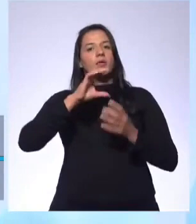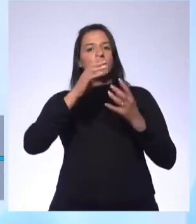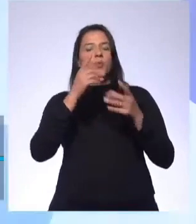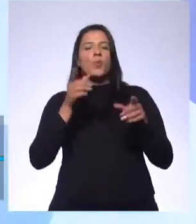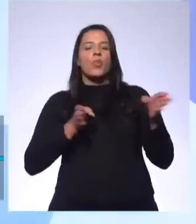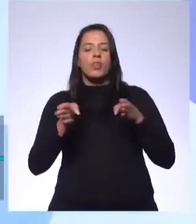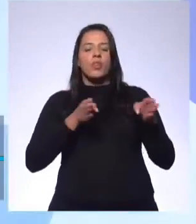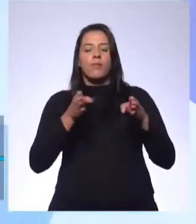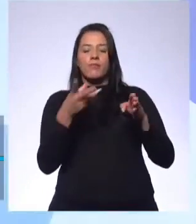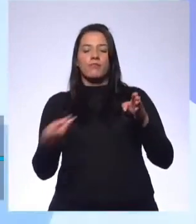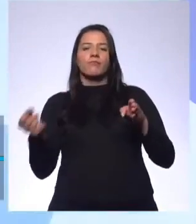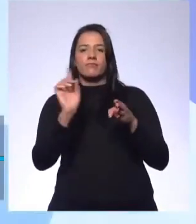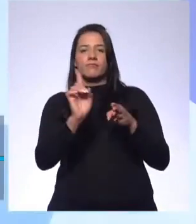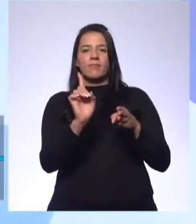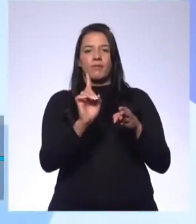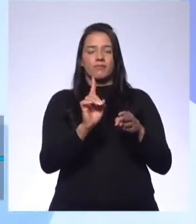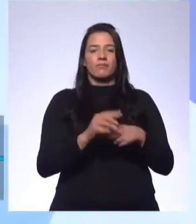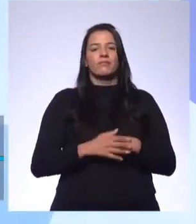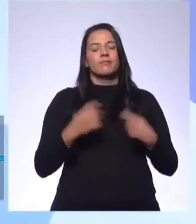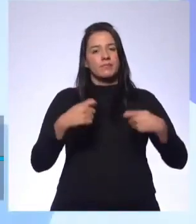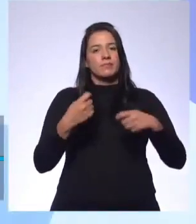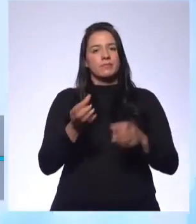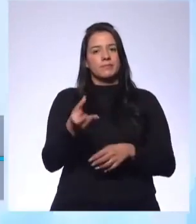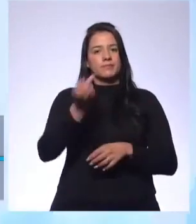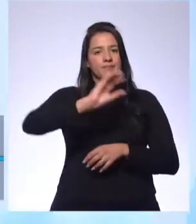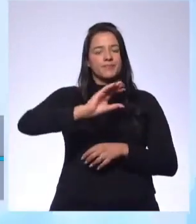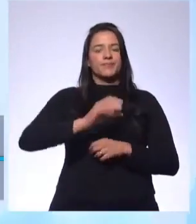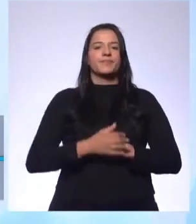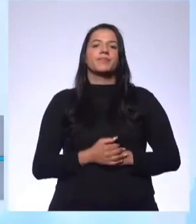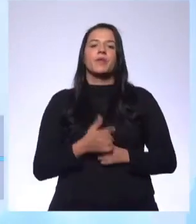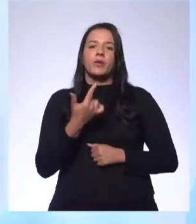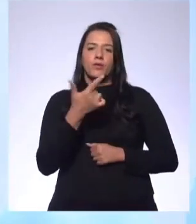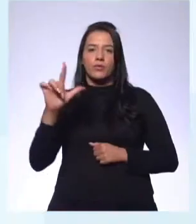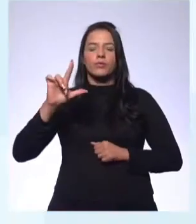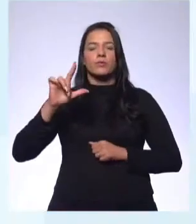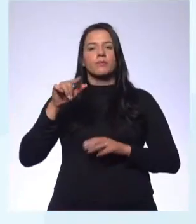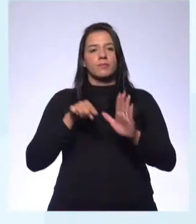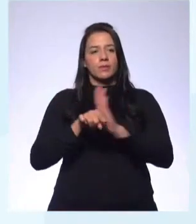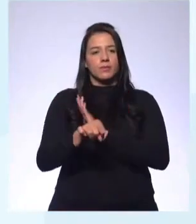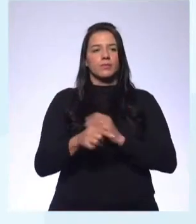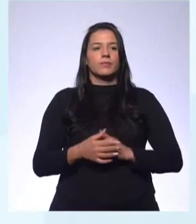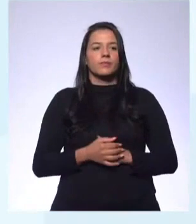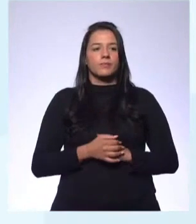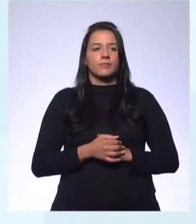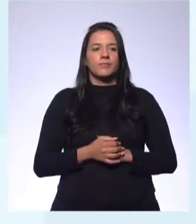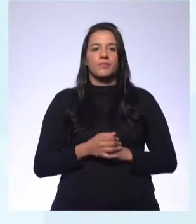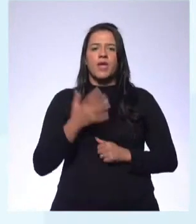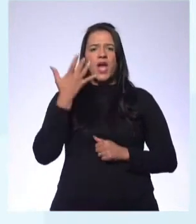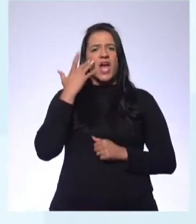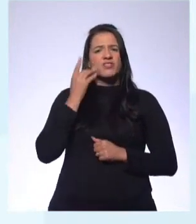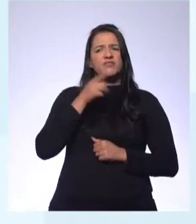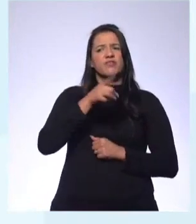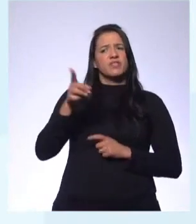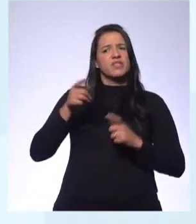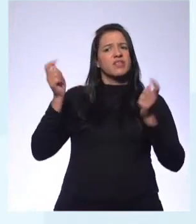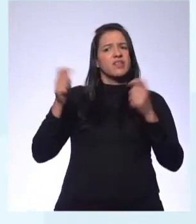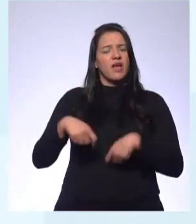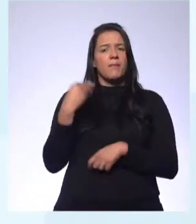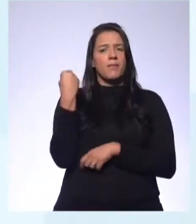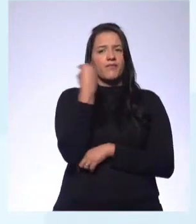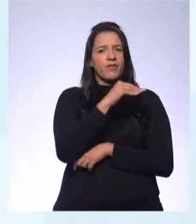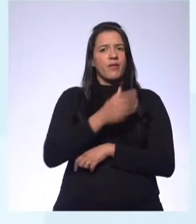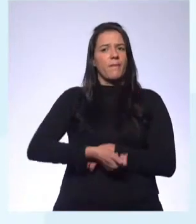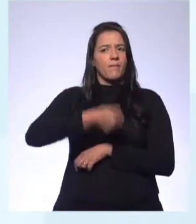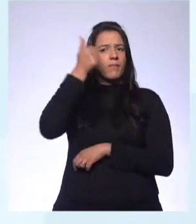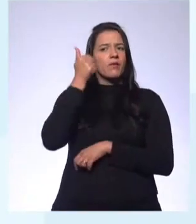Tatiane. A nossa aluna Certinho. Tatiane diz a mesma Vamos coisa. à outra pergunta. Releia a frase. Acho que você poderia aproveitar melhor o seu